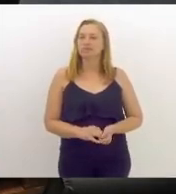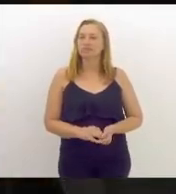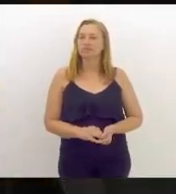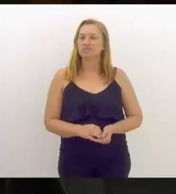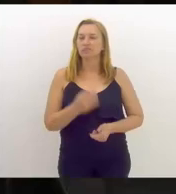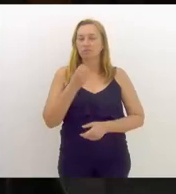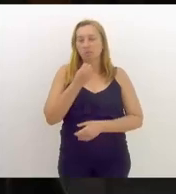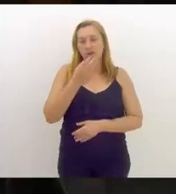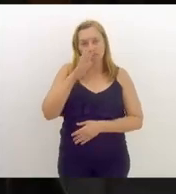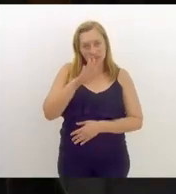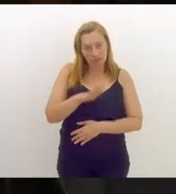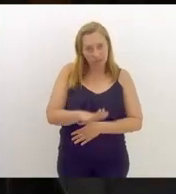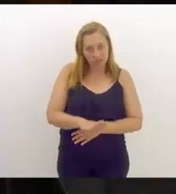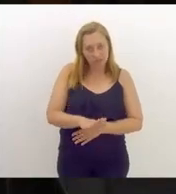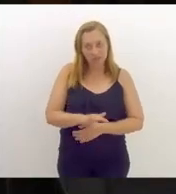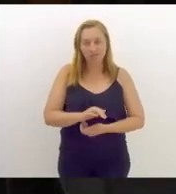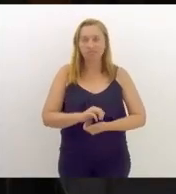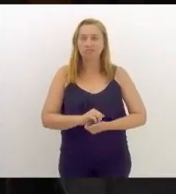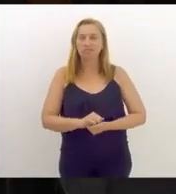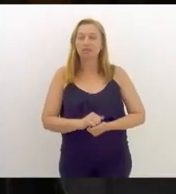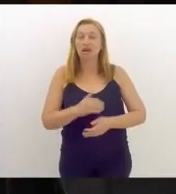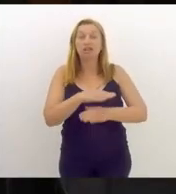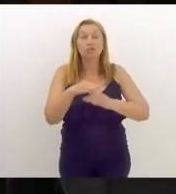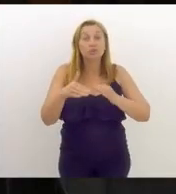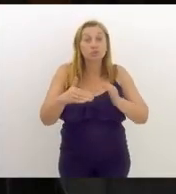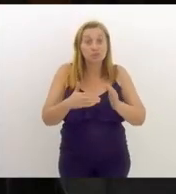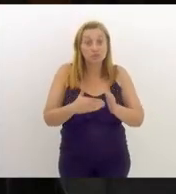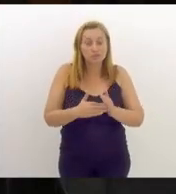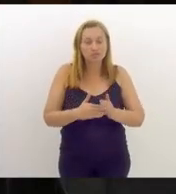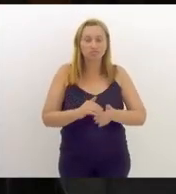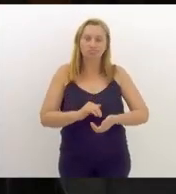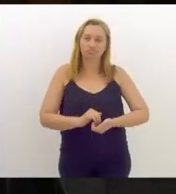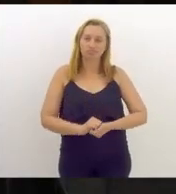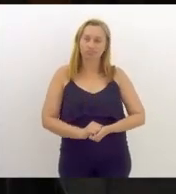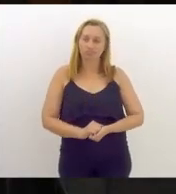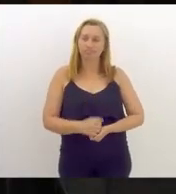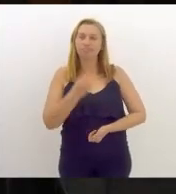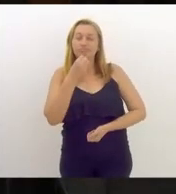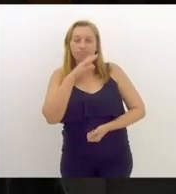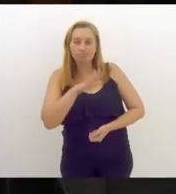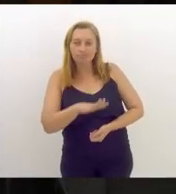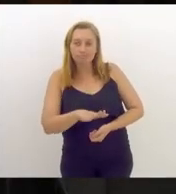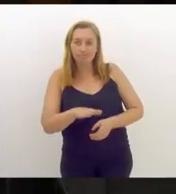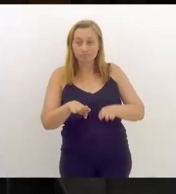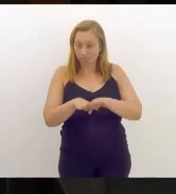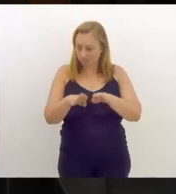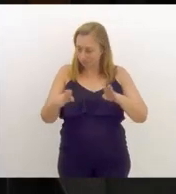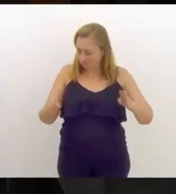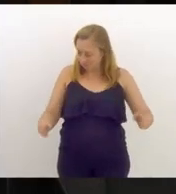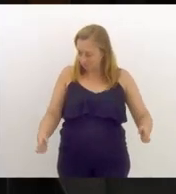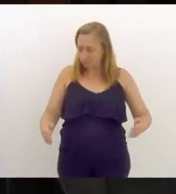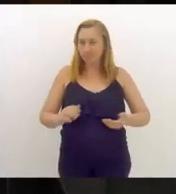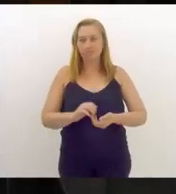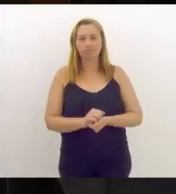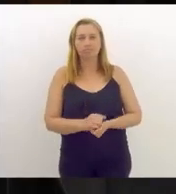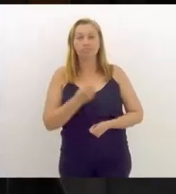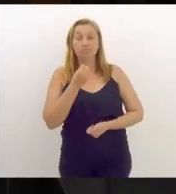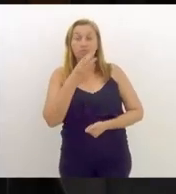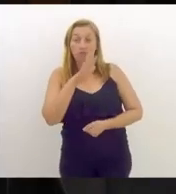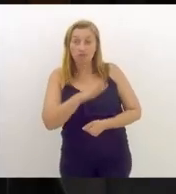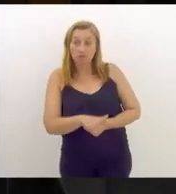Boa tarde a todos boa tarde a mesa Boa tarde